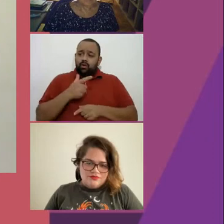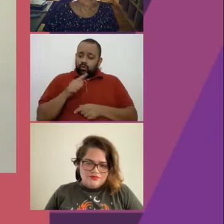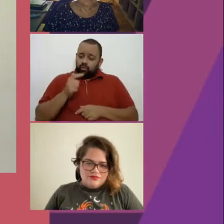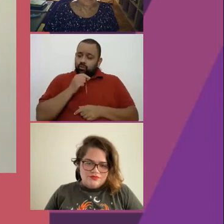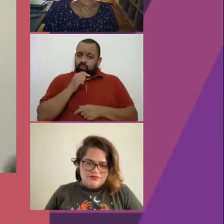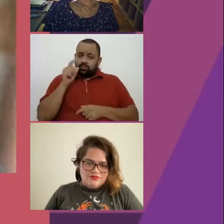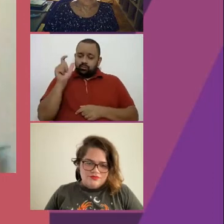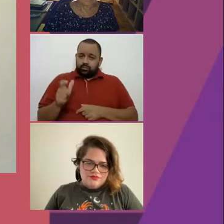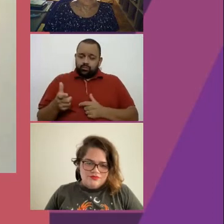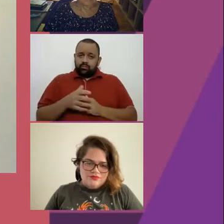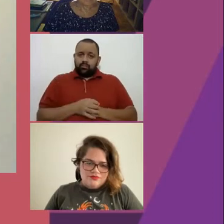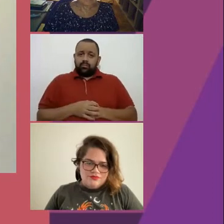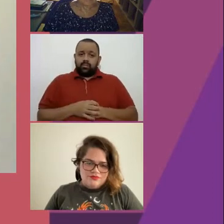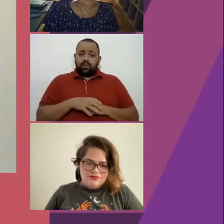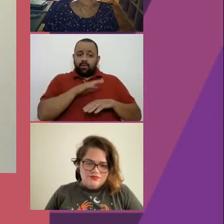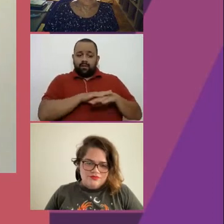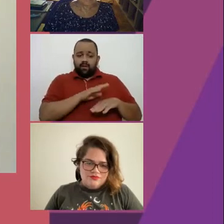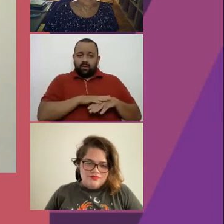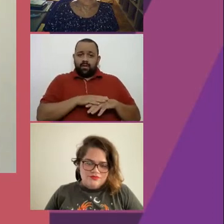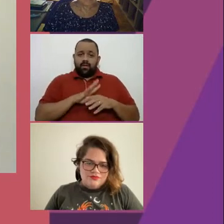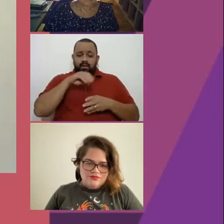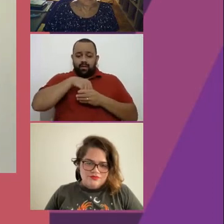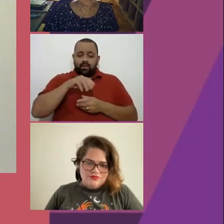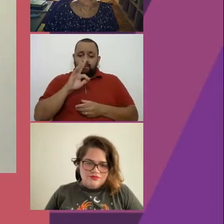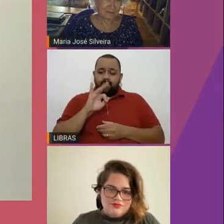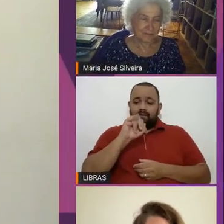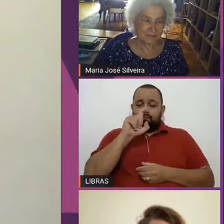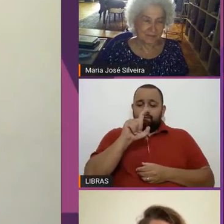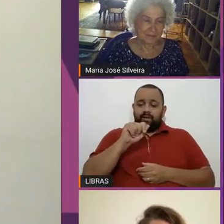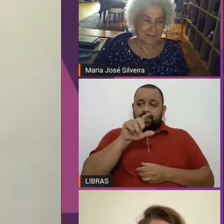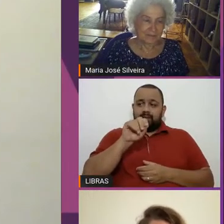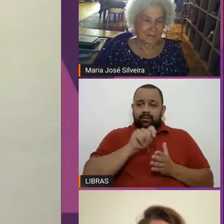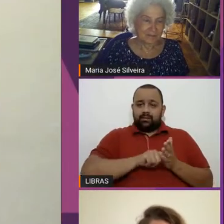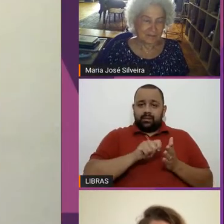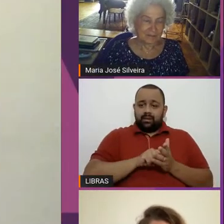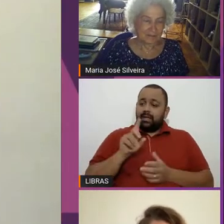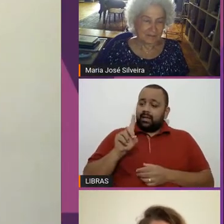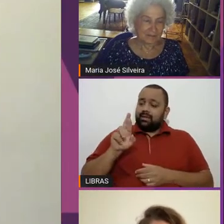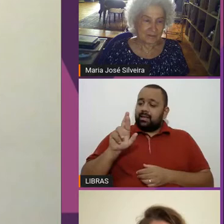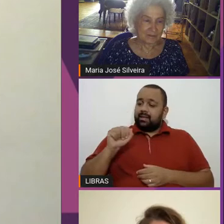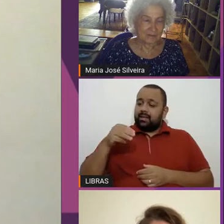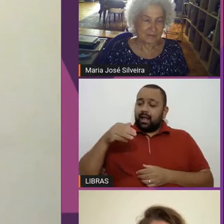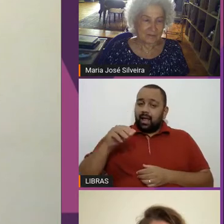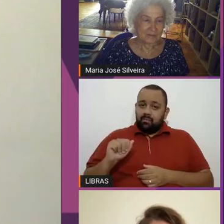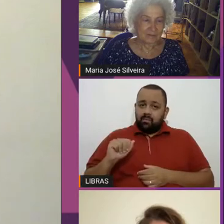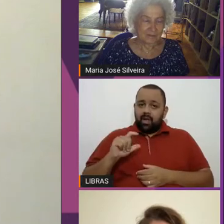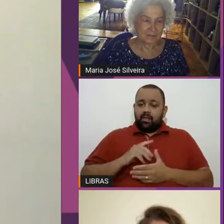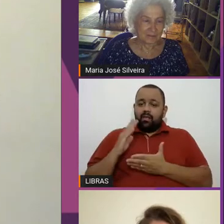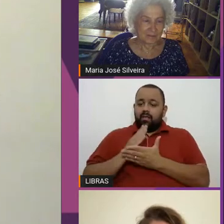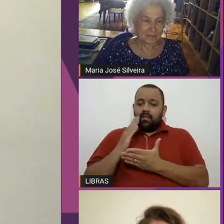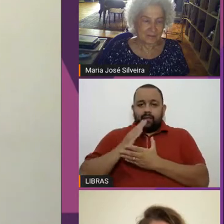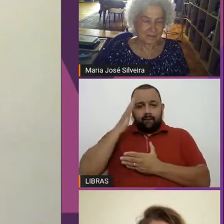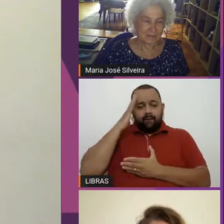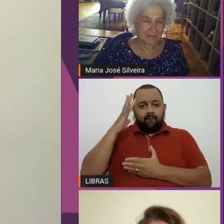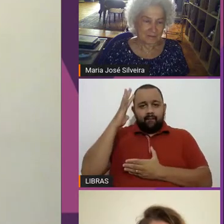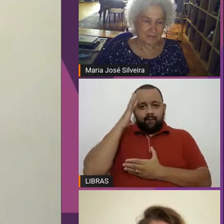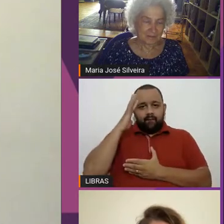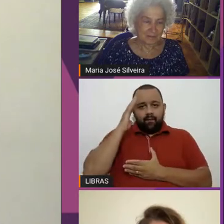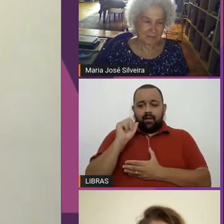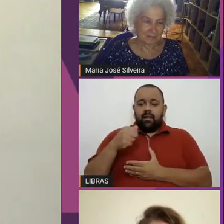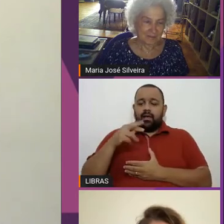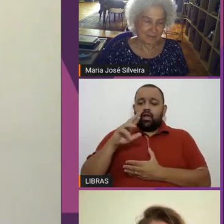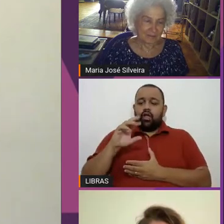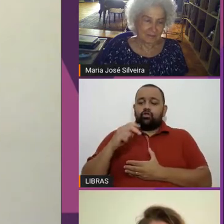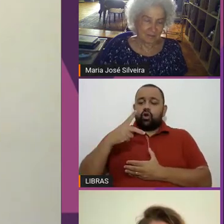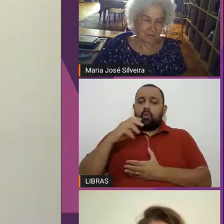ela começa a colocar a secção do que ela escreve o dramaturgo tá sempre com os livros de Filosofia de